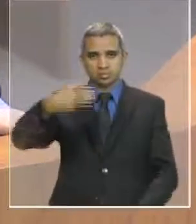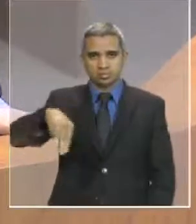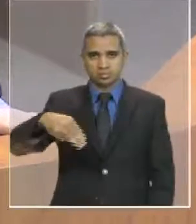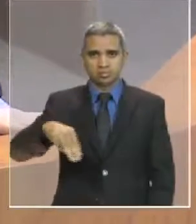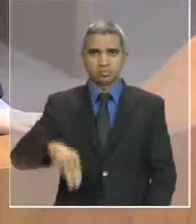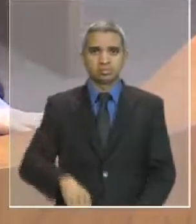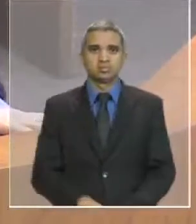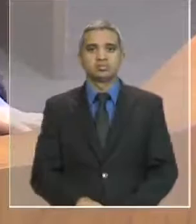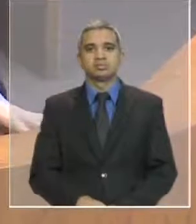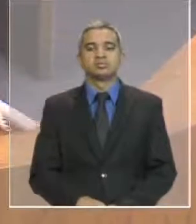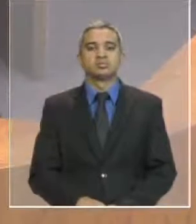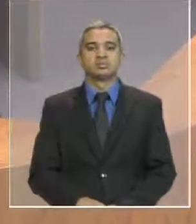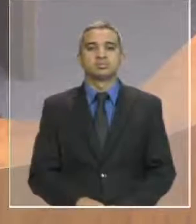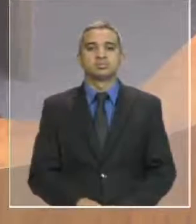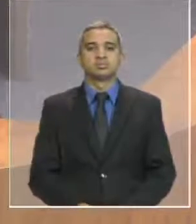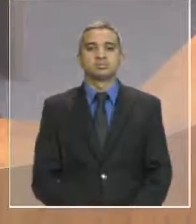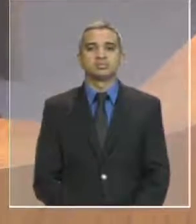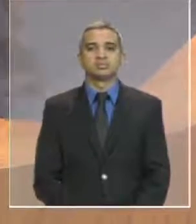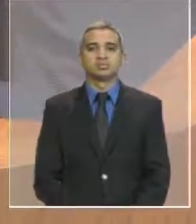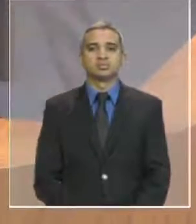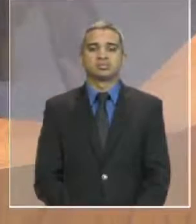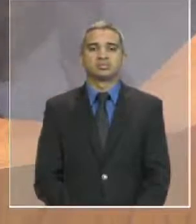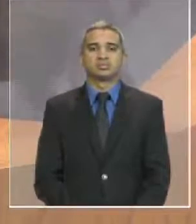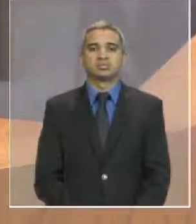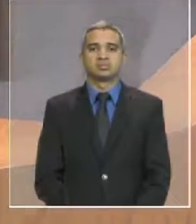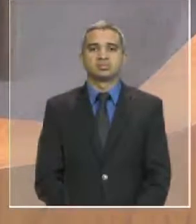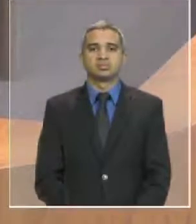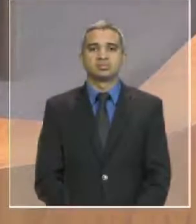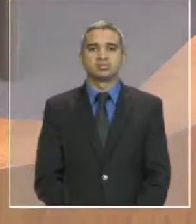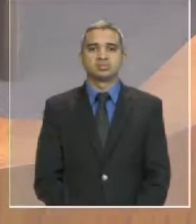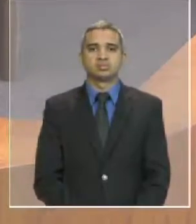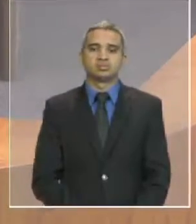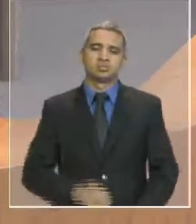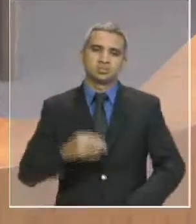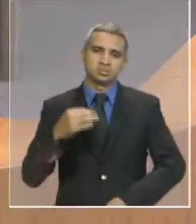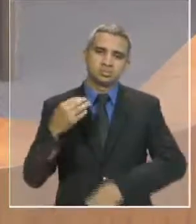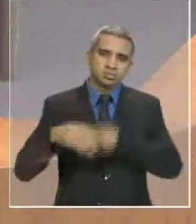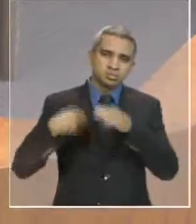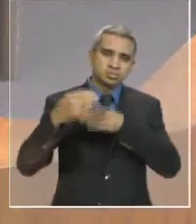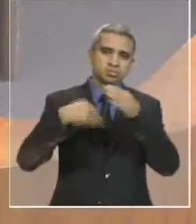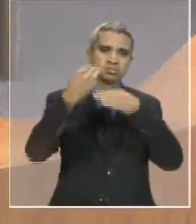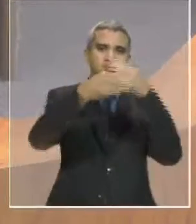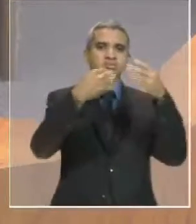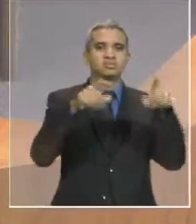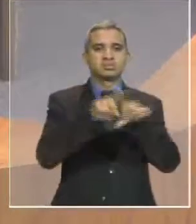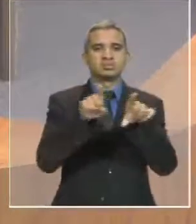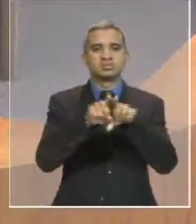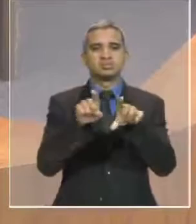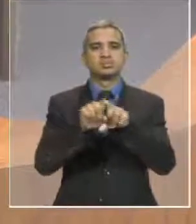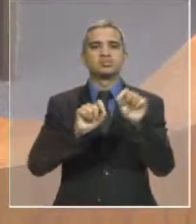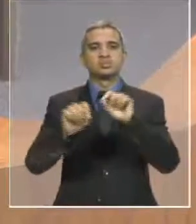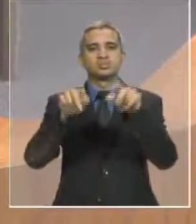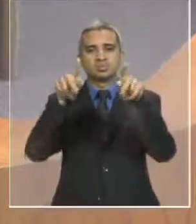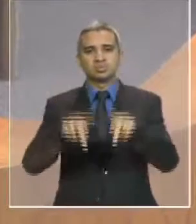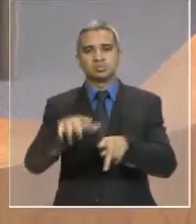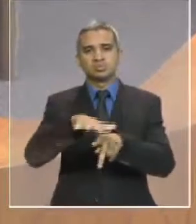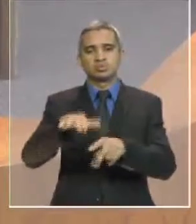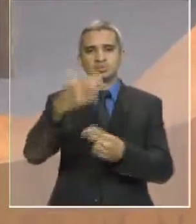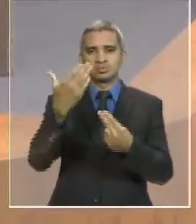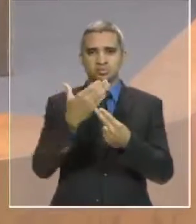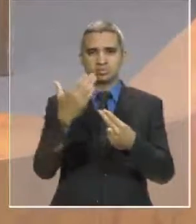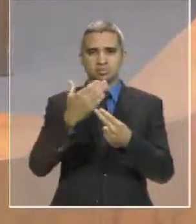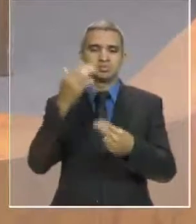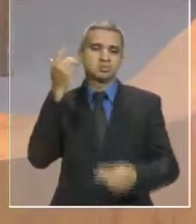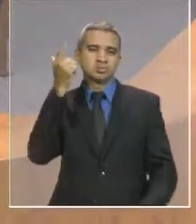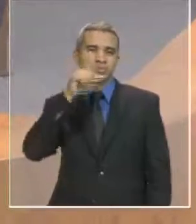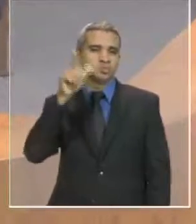o avanço e as conquistas do povo timonense através da educação municipal.